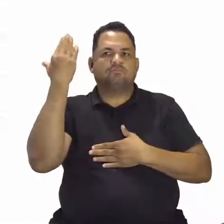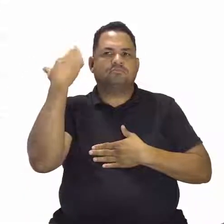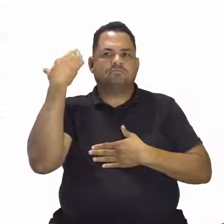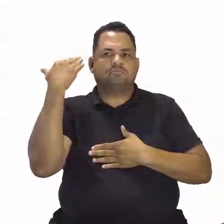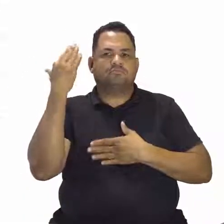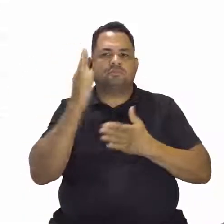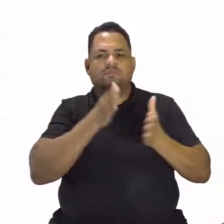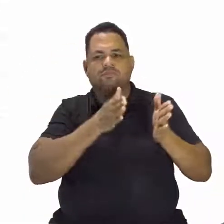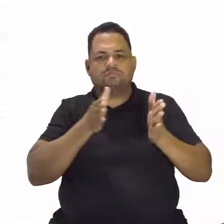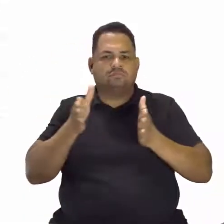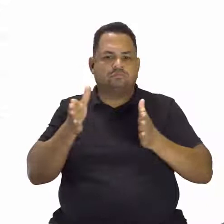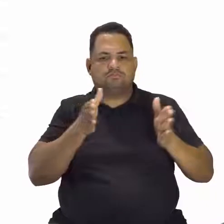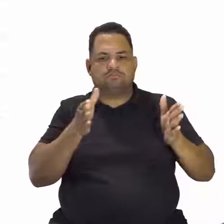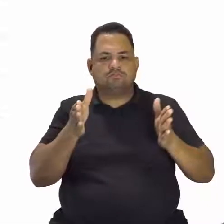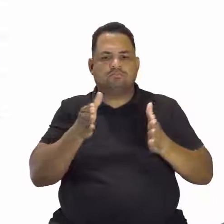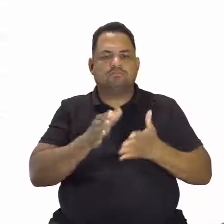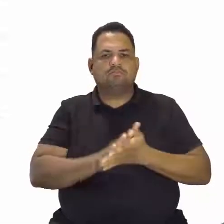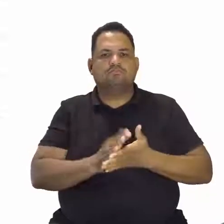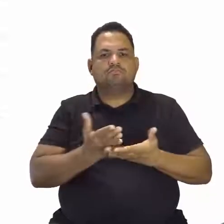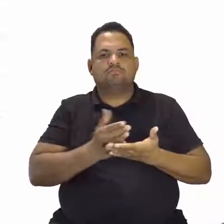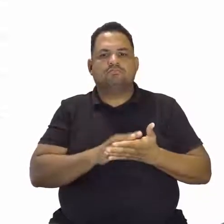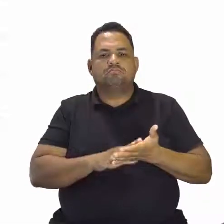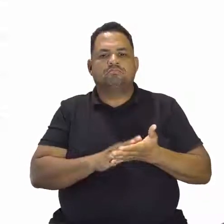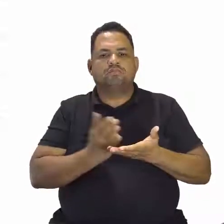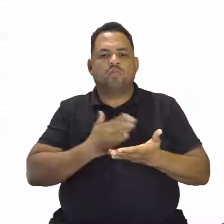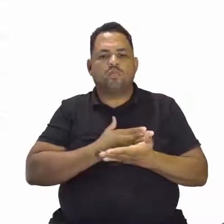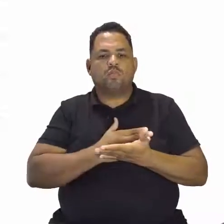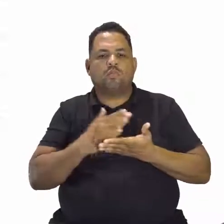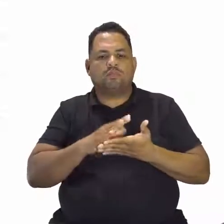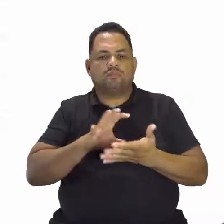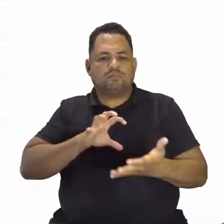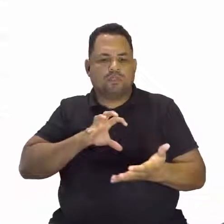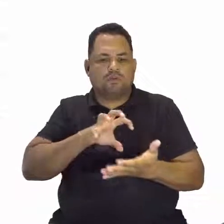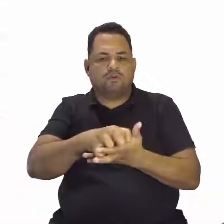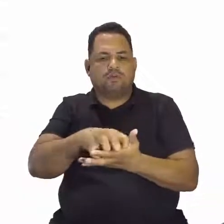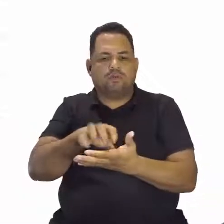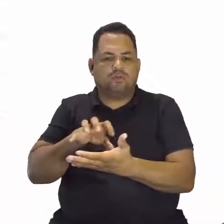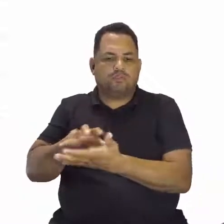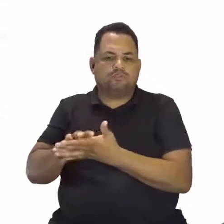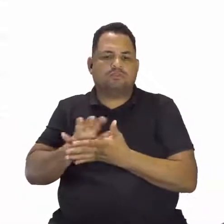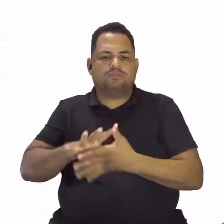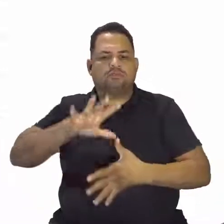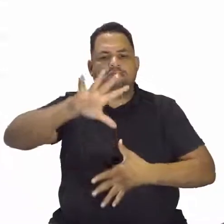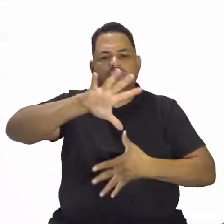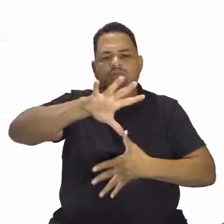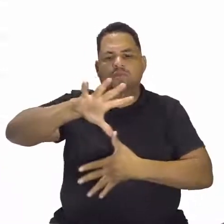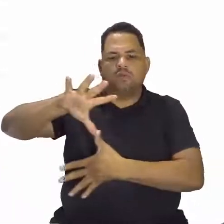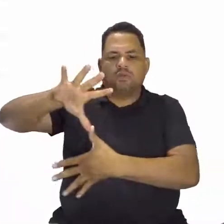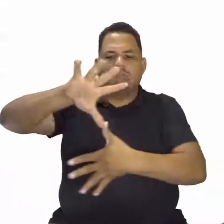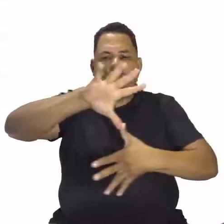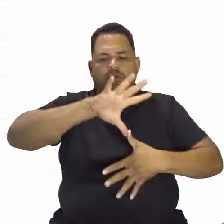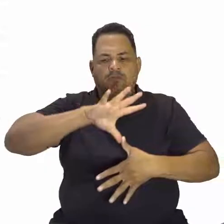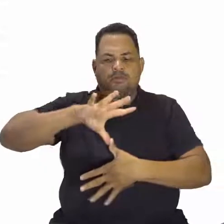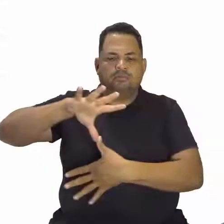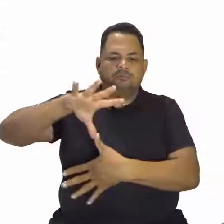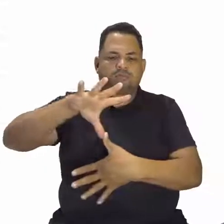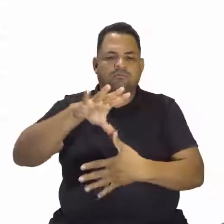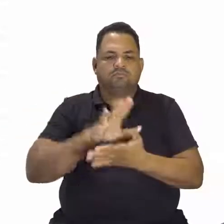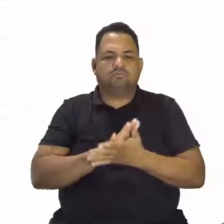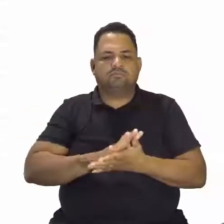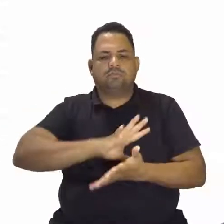época ali da nossa colonização, da colonização das Américas. Então, a Amazônia, ela